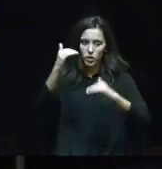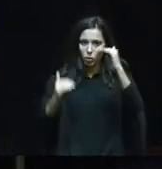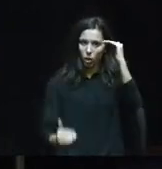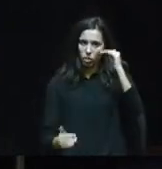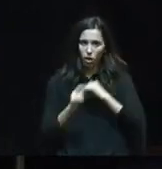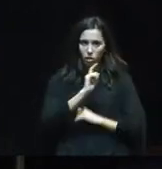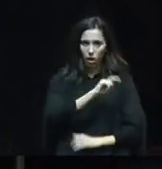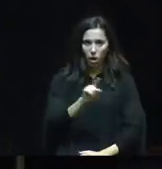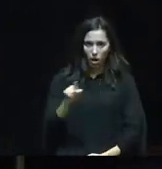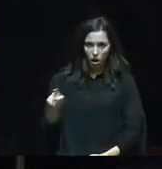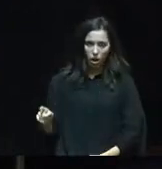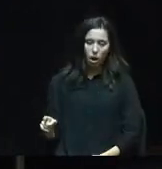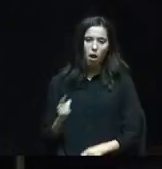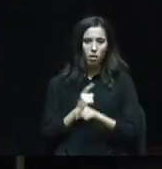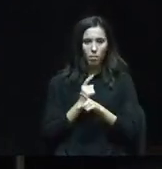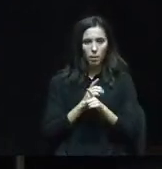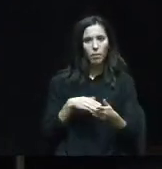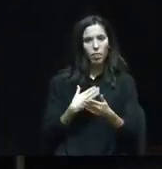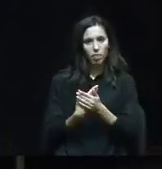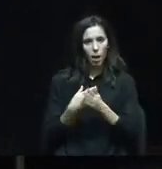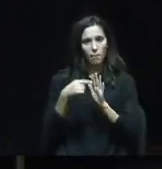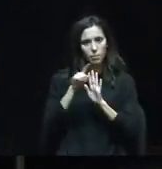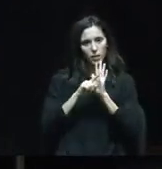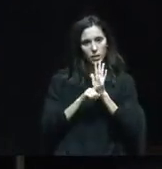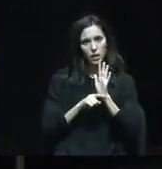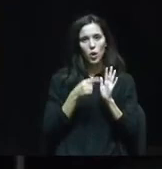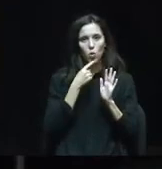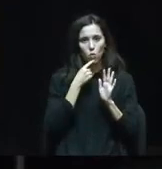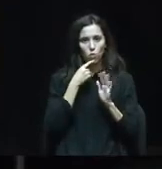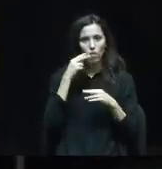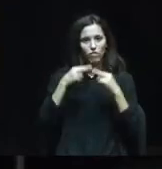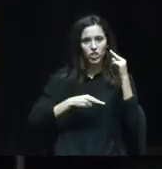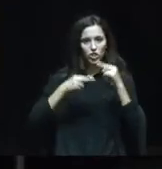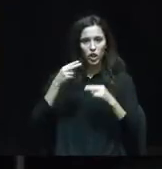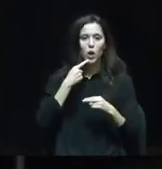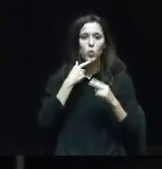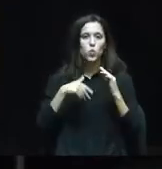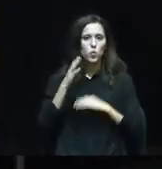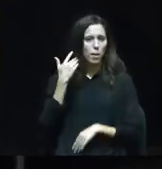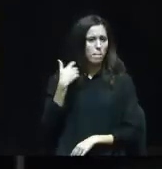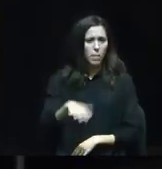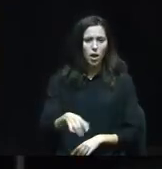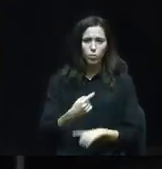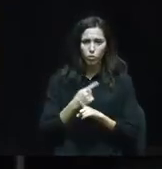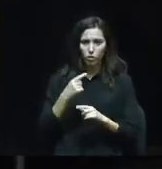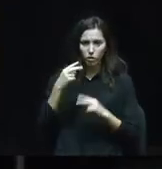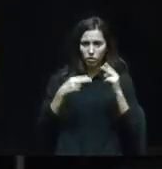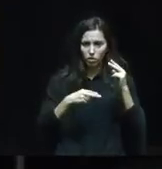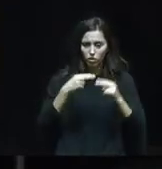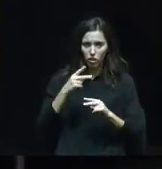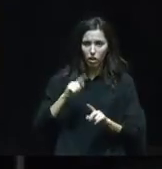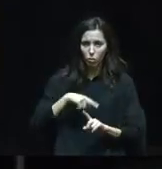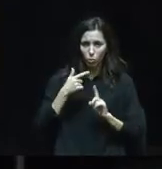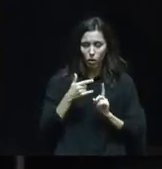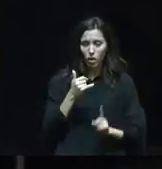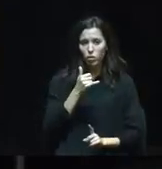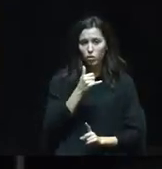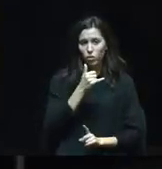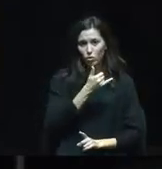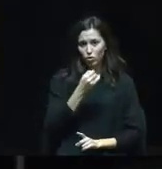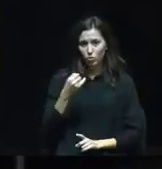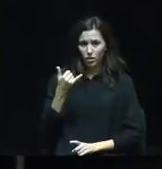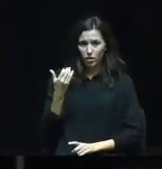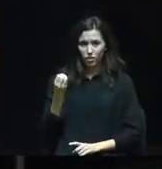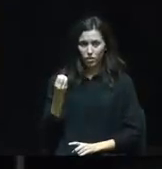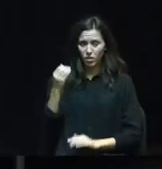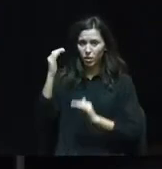vivemos. Alicerçar esta medida num suposto excesso de carga fiscal é errado, tendo em conta que a carga fiscal em Portugal em 2020 é inferior à